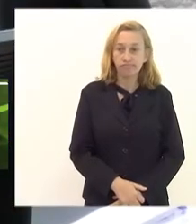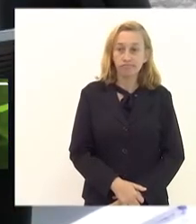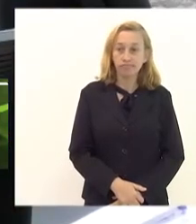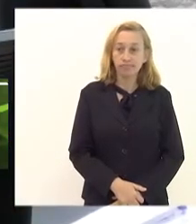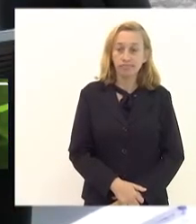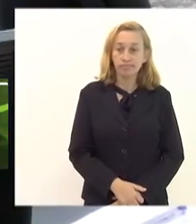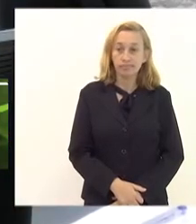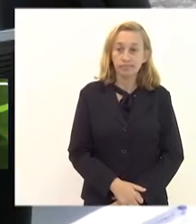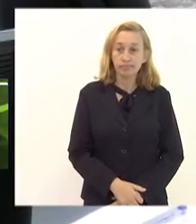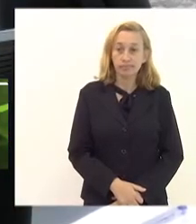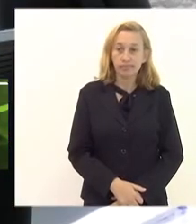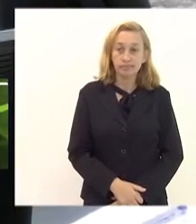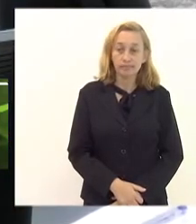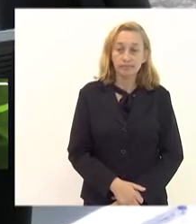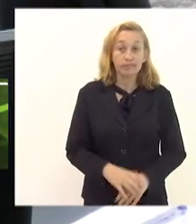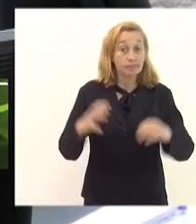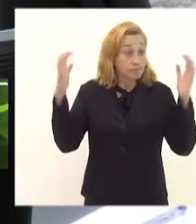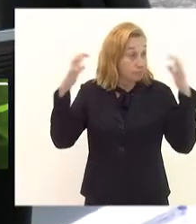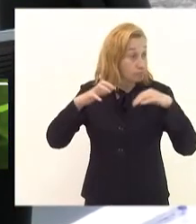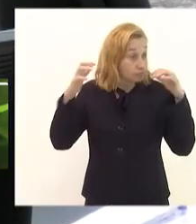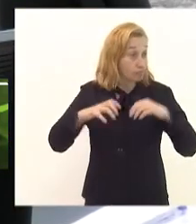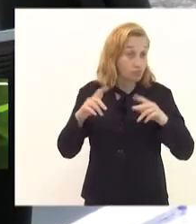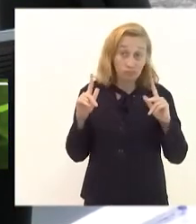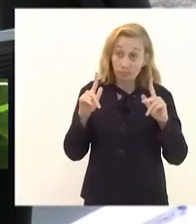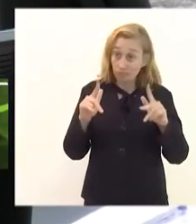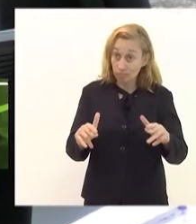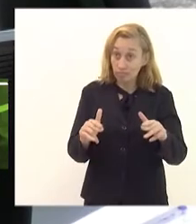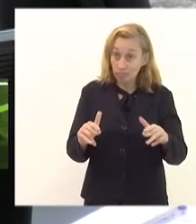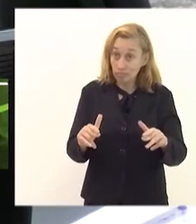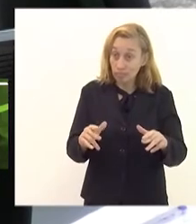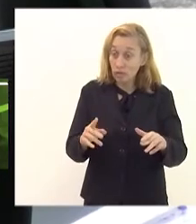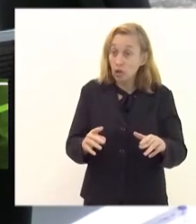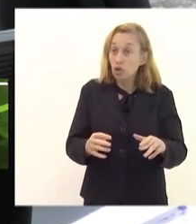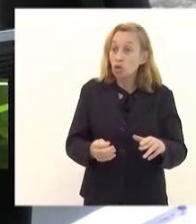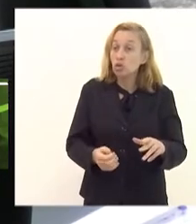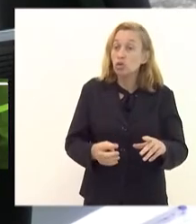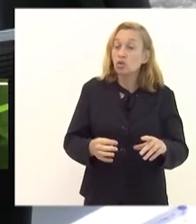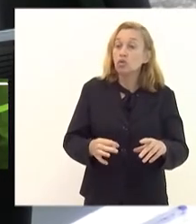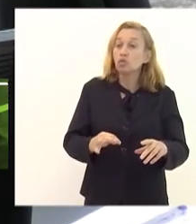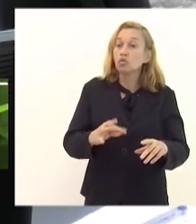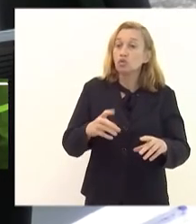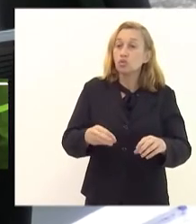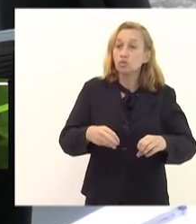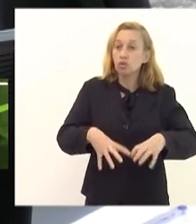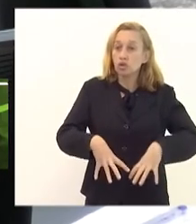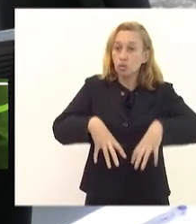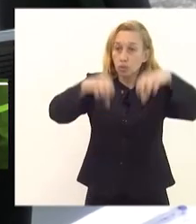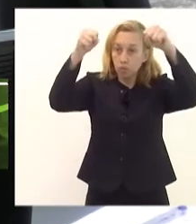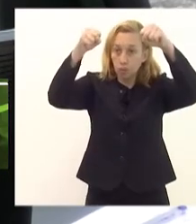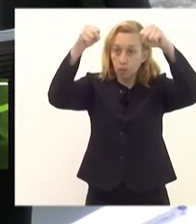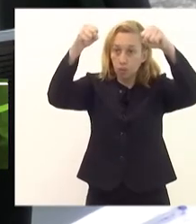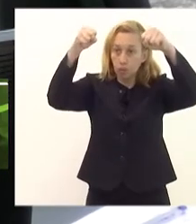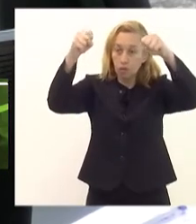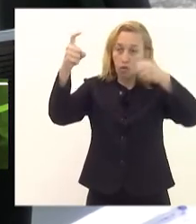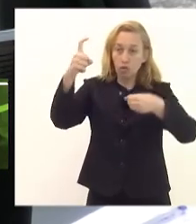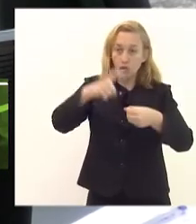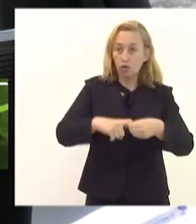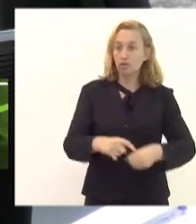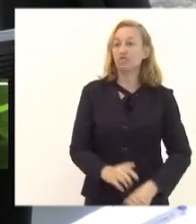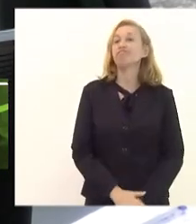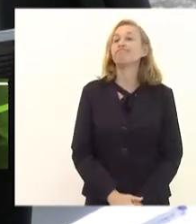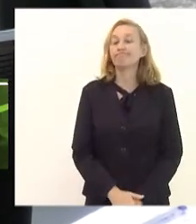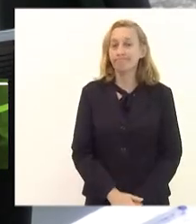falar. A chuva é a mesma, porque tudo que evapora, volta. Né? Tudo que evapora,